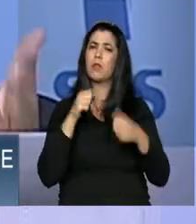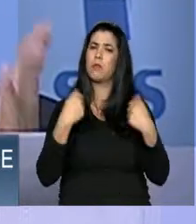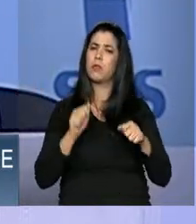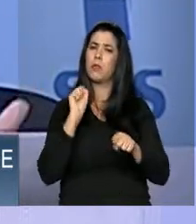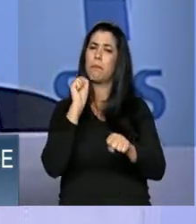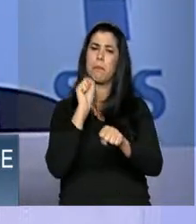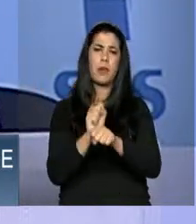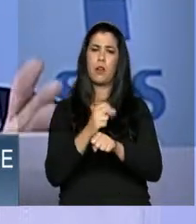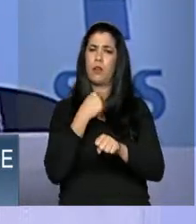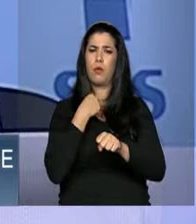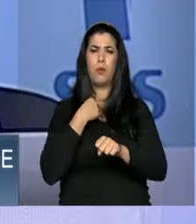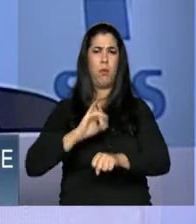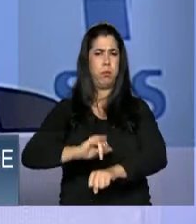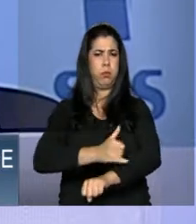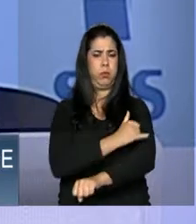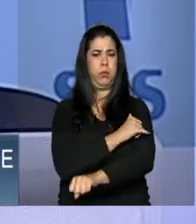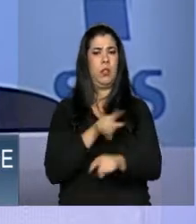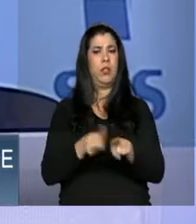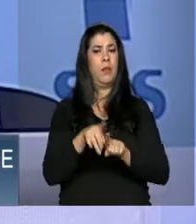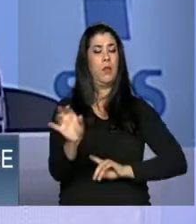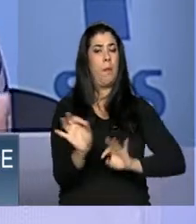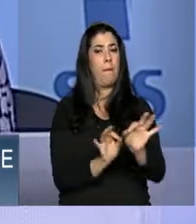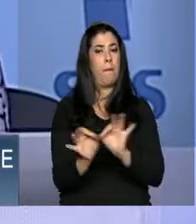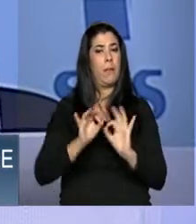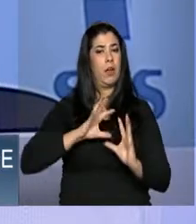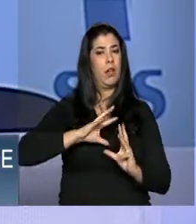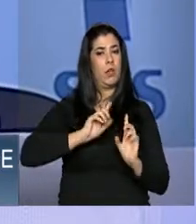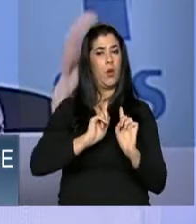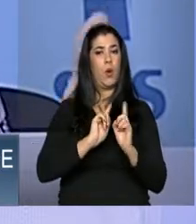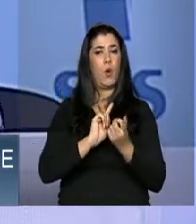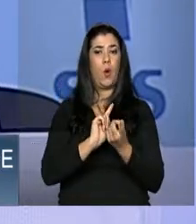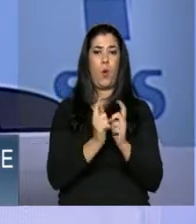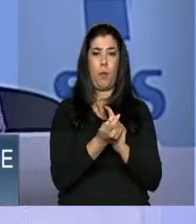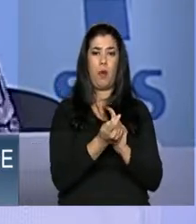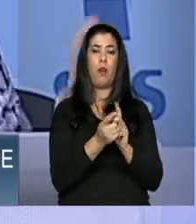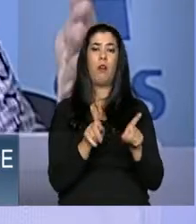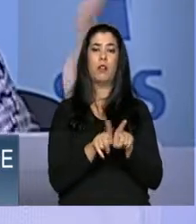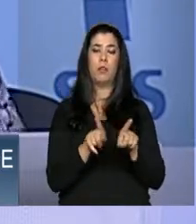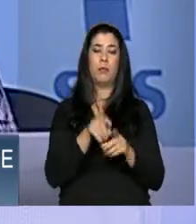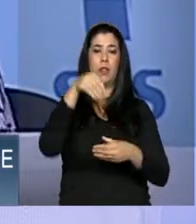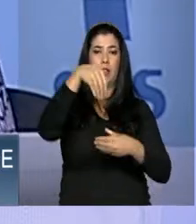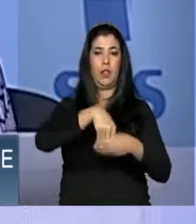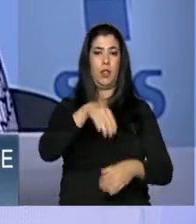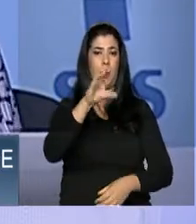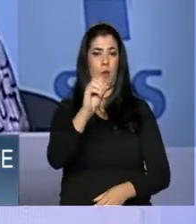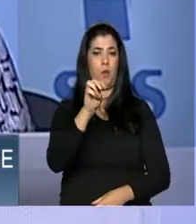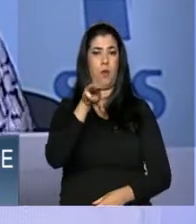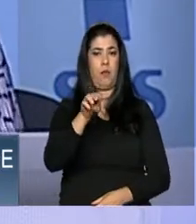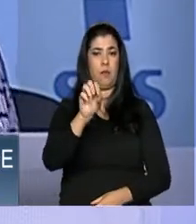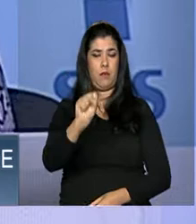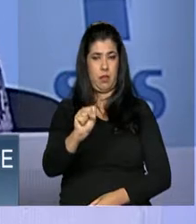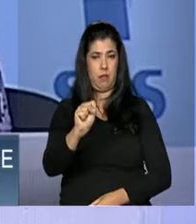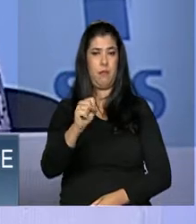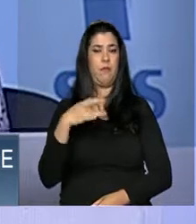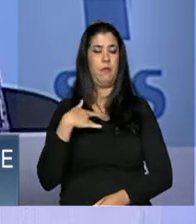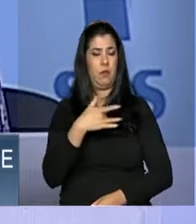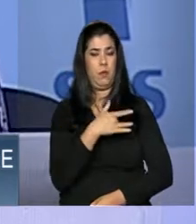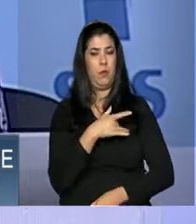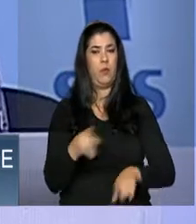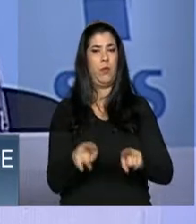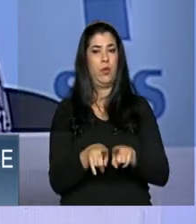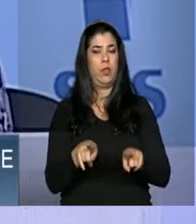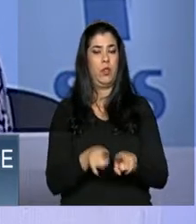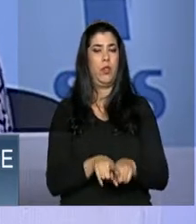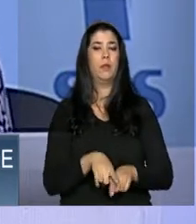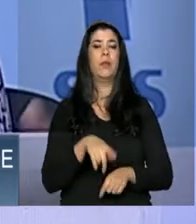também do Plano Global de Doenças Crônicas Não Transmissíveis, da OMS, e também da Organização